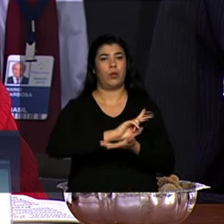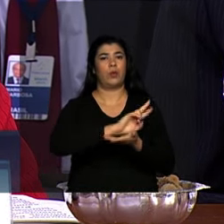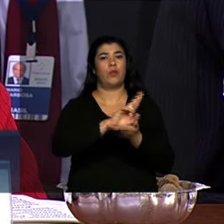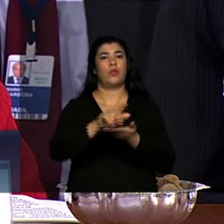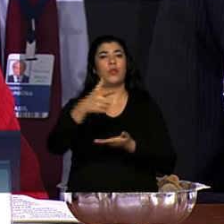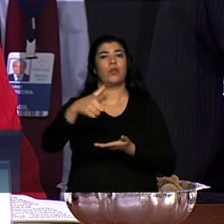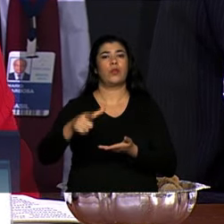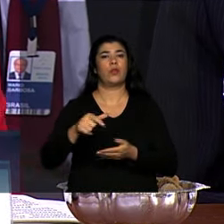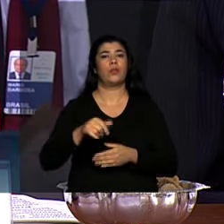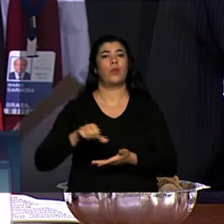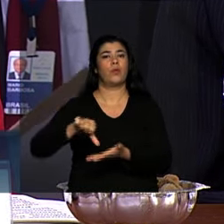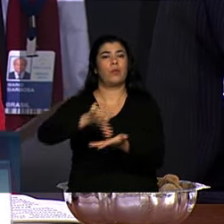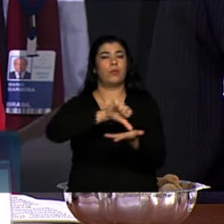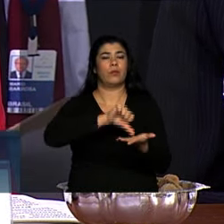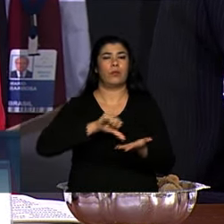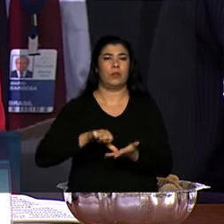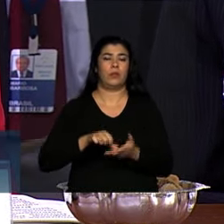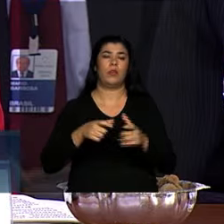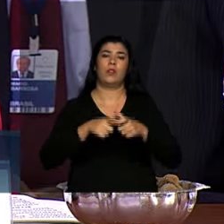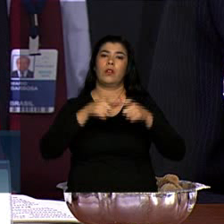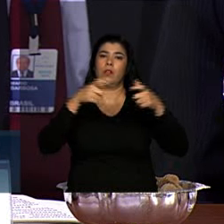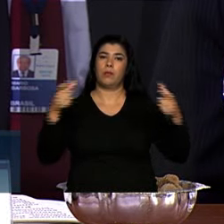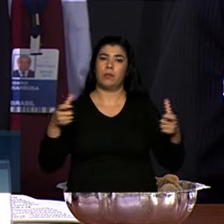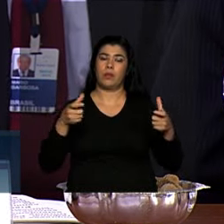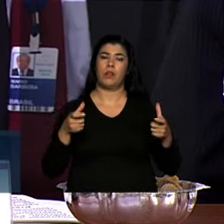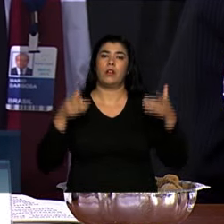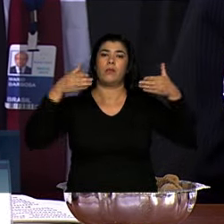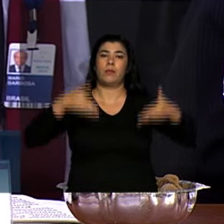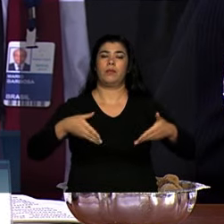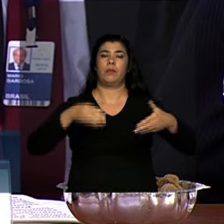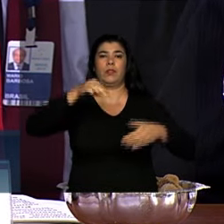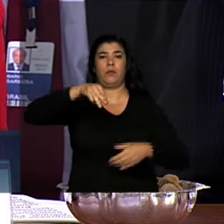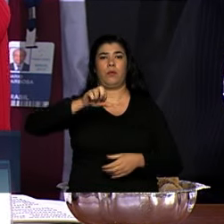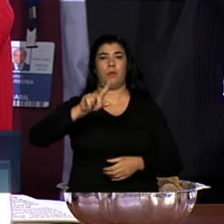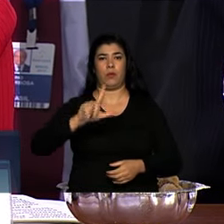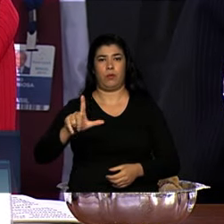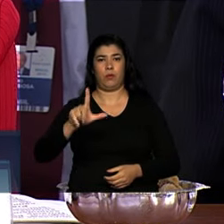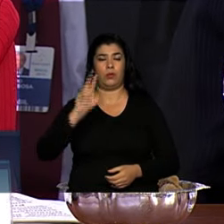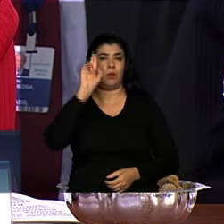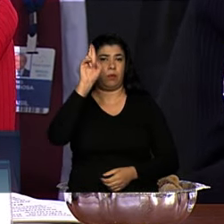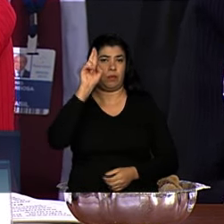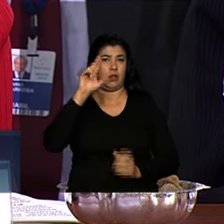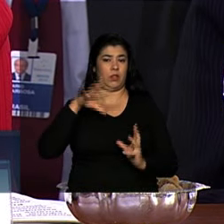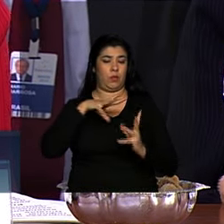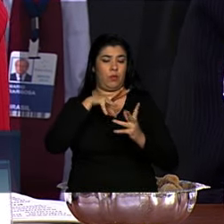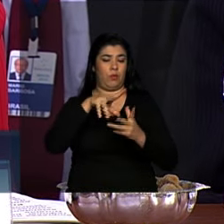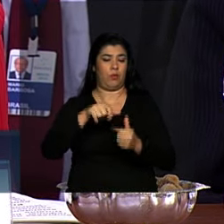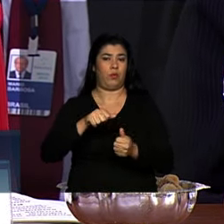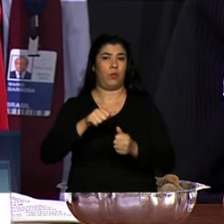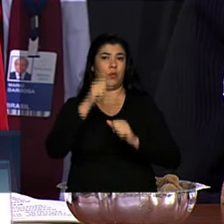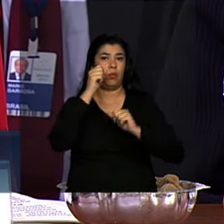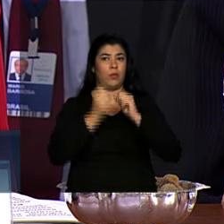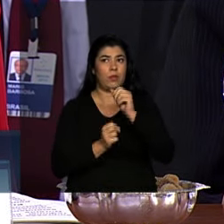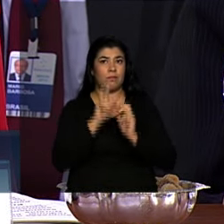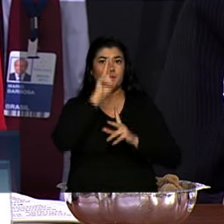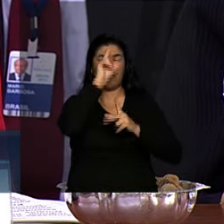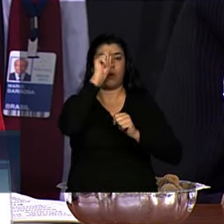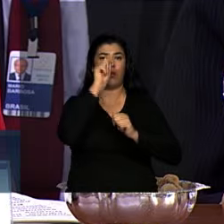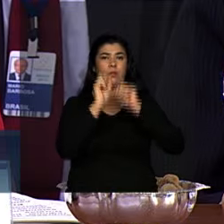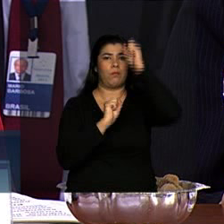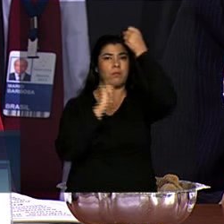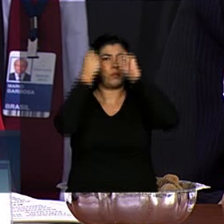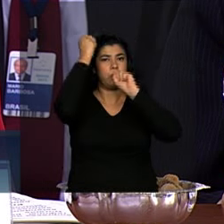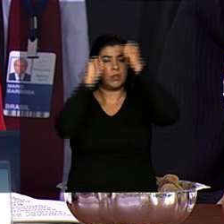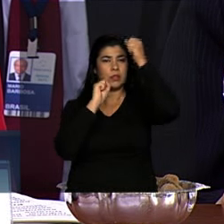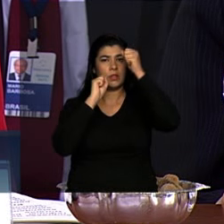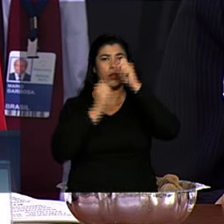de valor, ampliando a presença do Mercosul no mundo, fortalecendo as indústrias, gerando